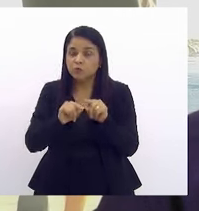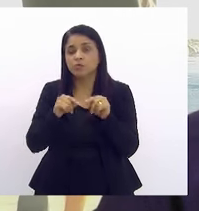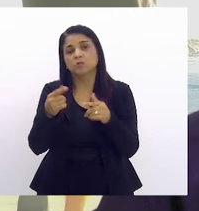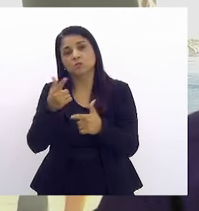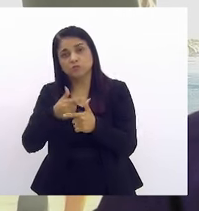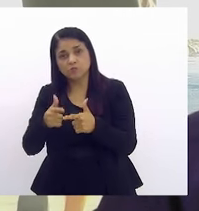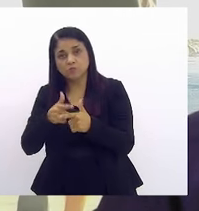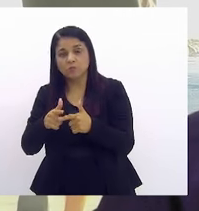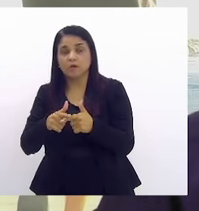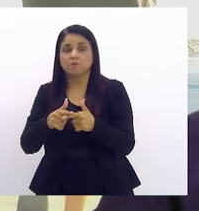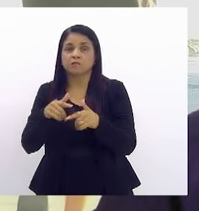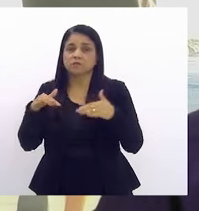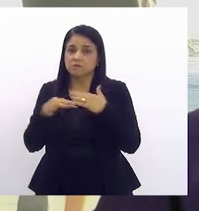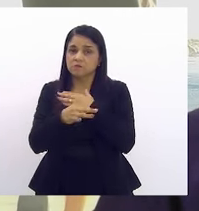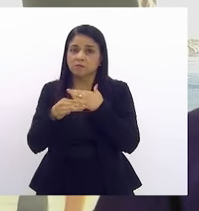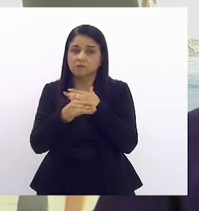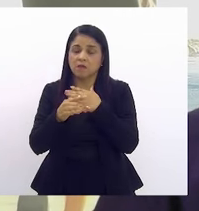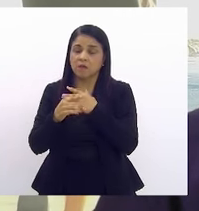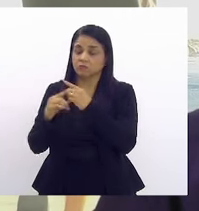legado que a nossa geração vai deixar